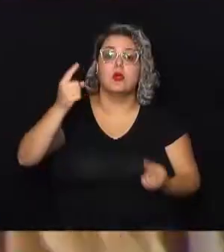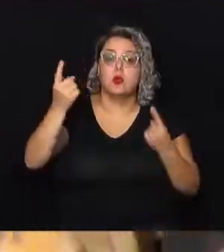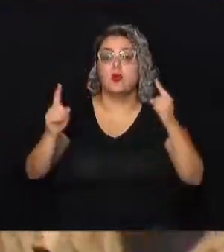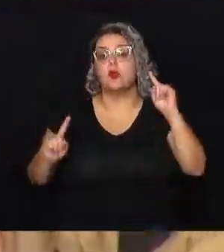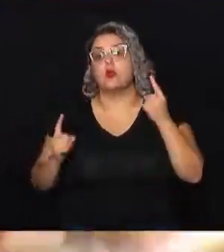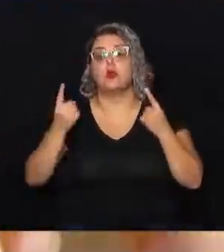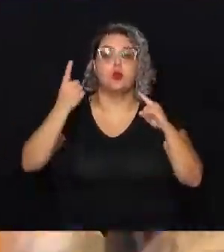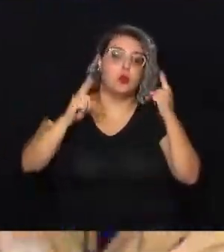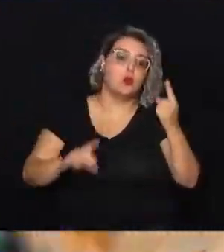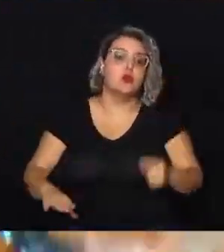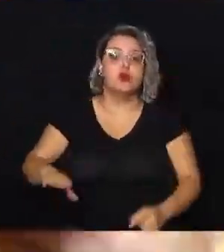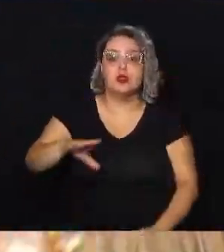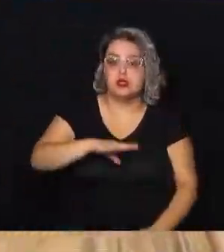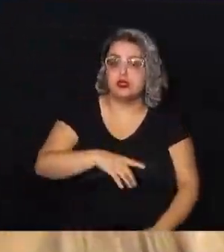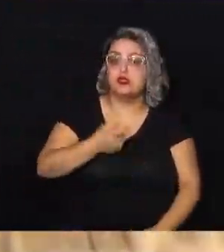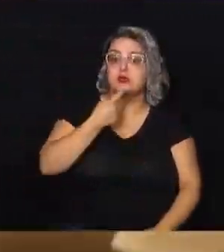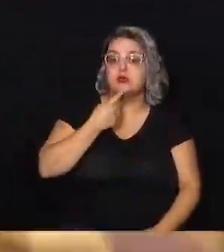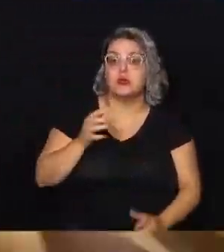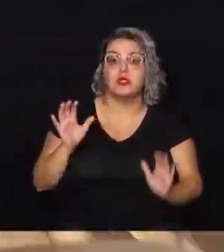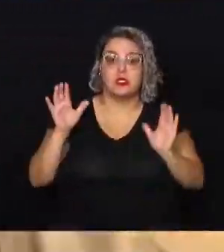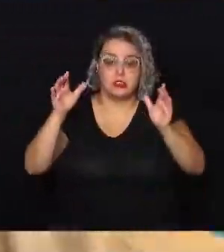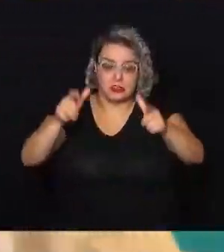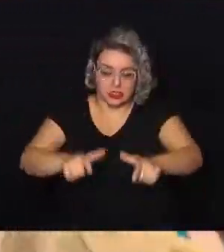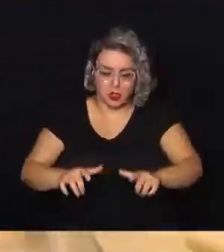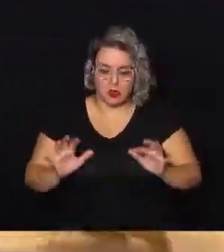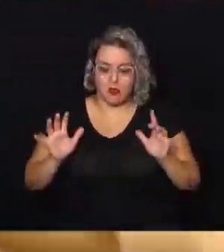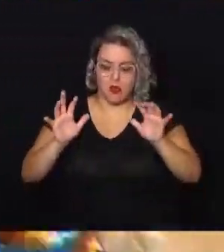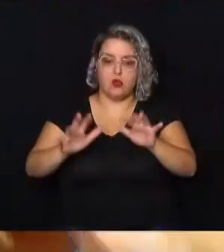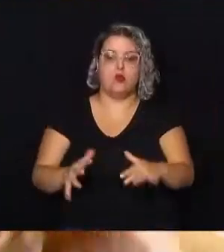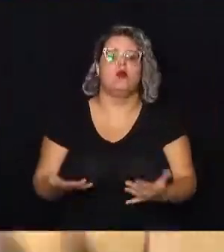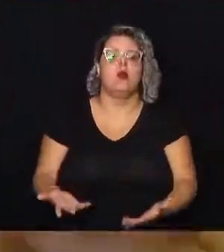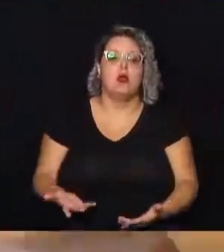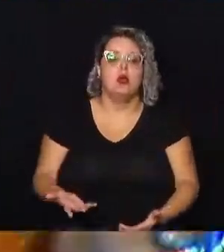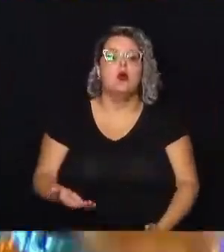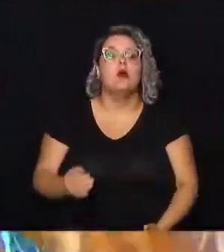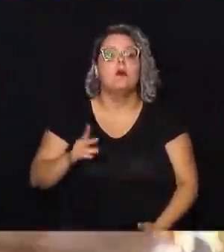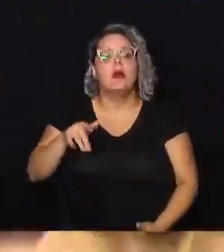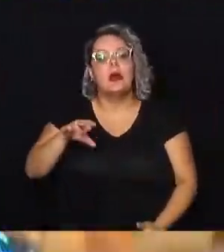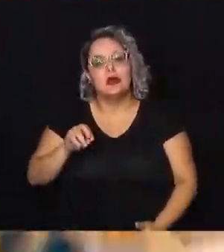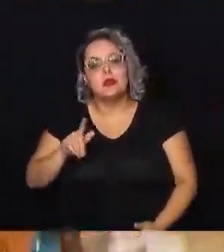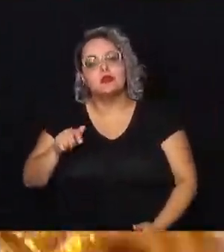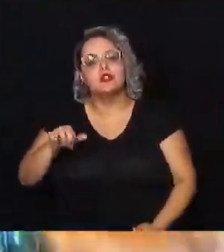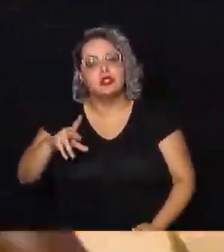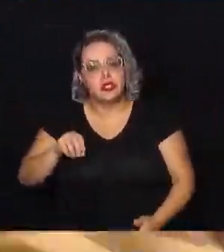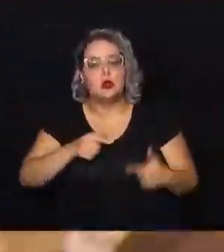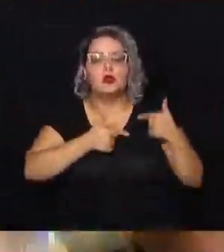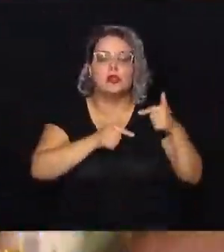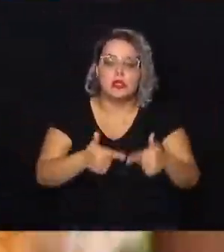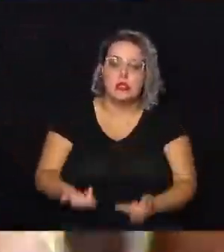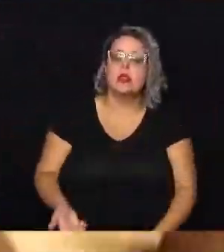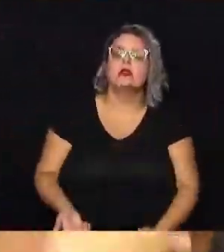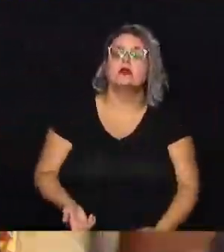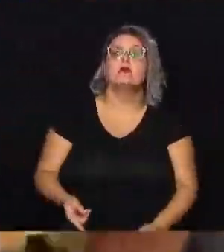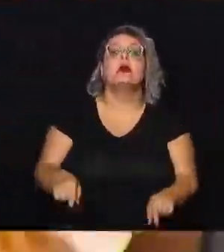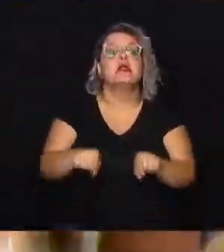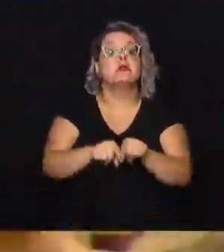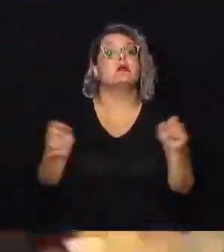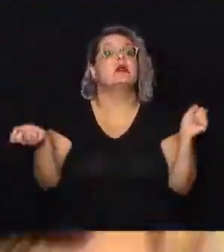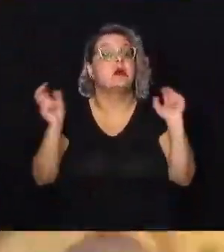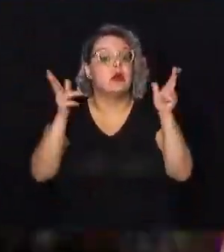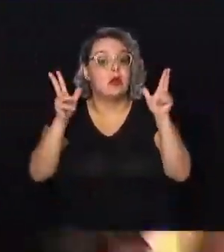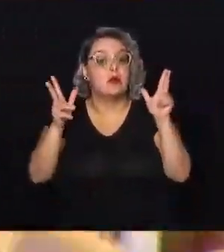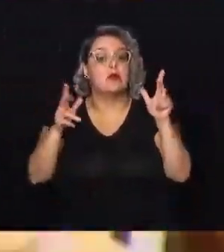se concentra em alguns locais. Então, Barão Geraldo é um lugar muito tradicional. Mas a gente quer também alertar